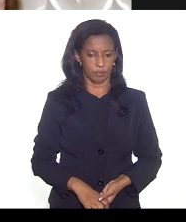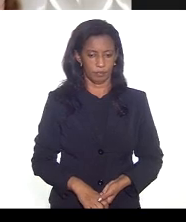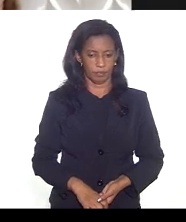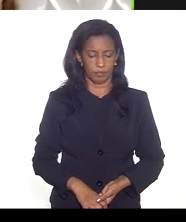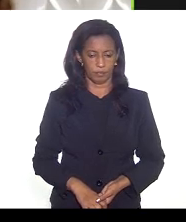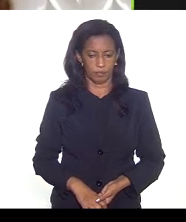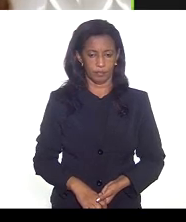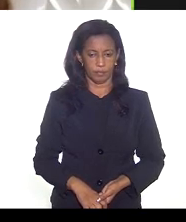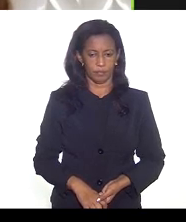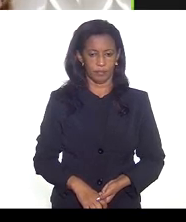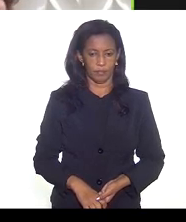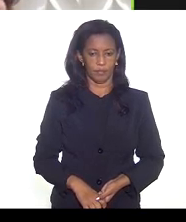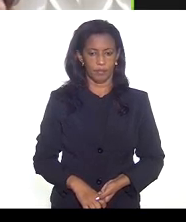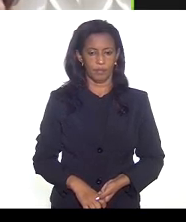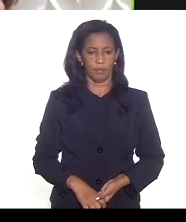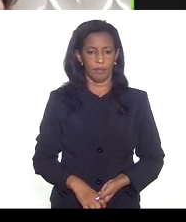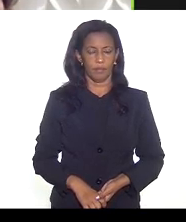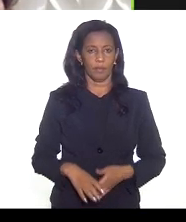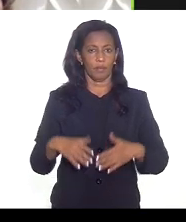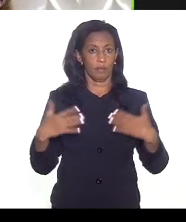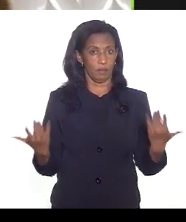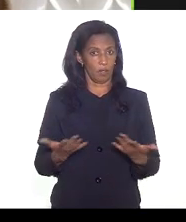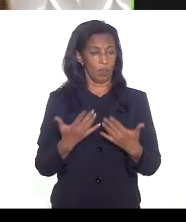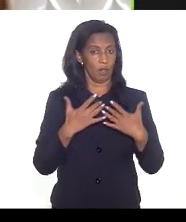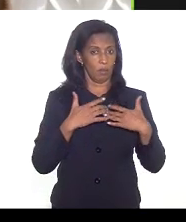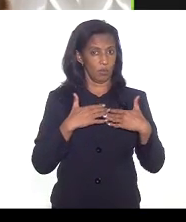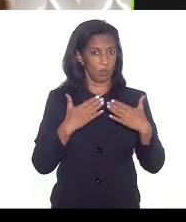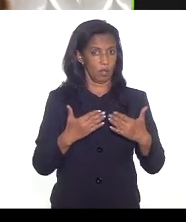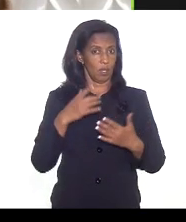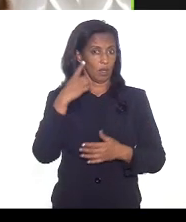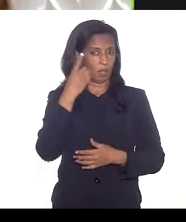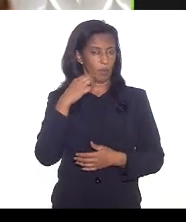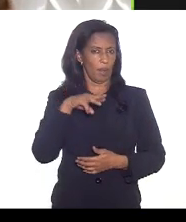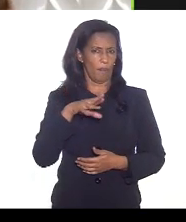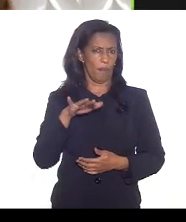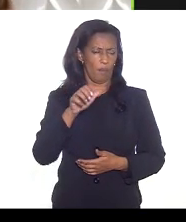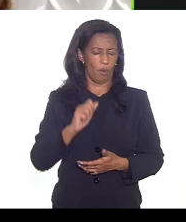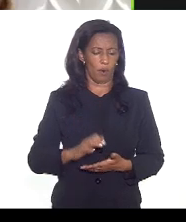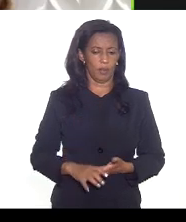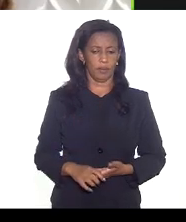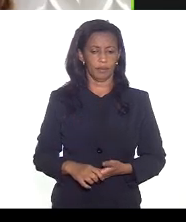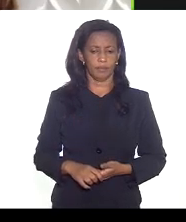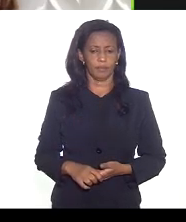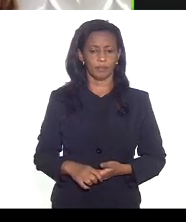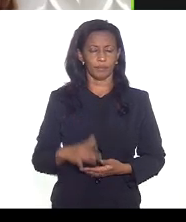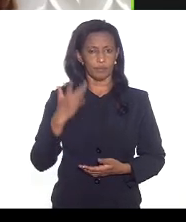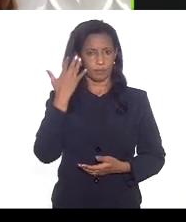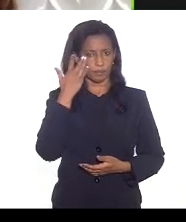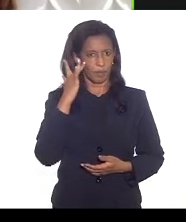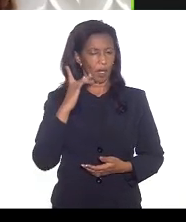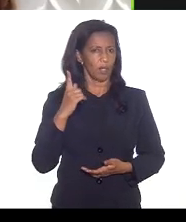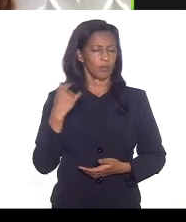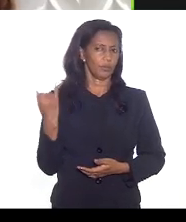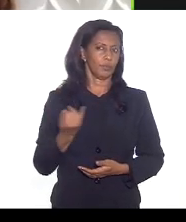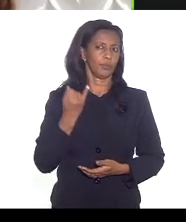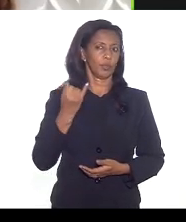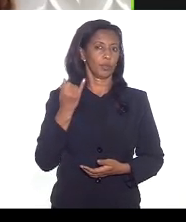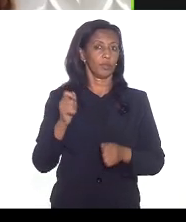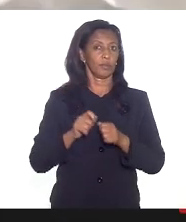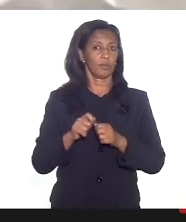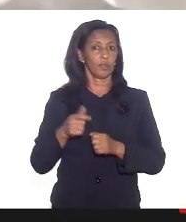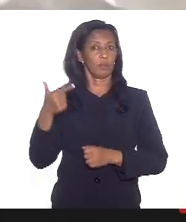Ah obrigada eu queria me solidarizar aqui com a ponderação da deputada da Mônica Francisco e acho assim pertinente